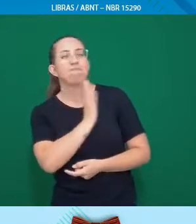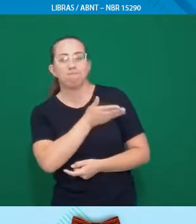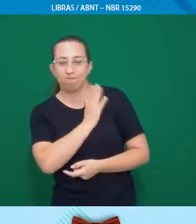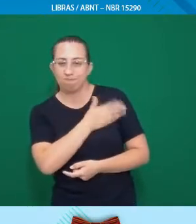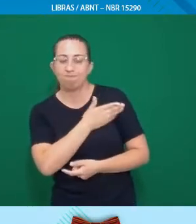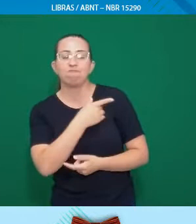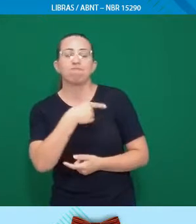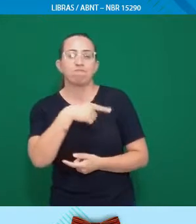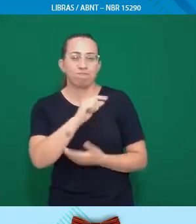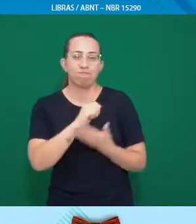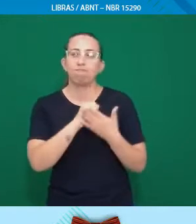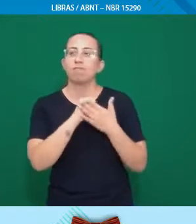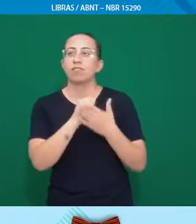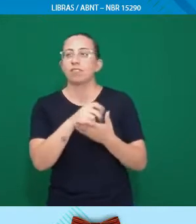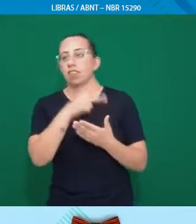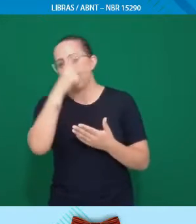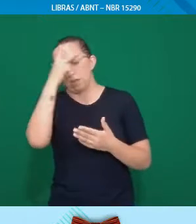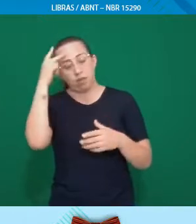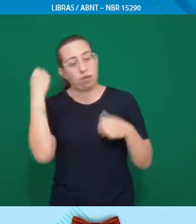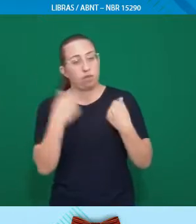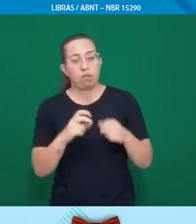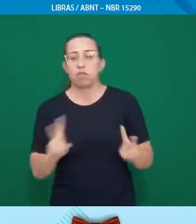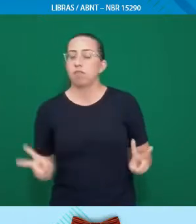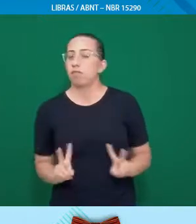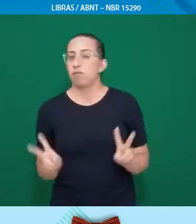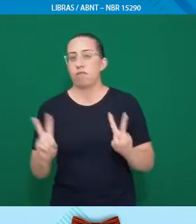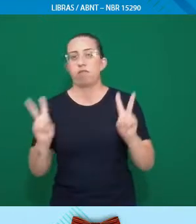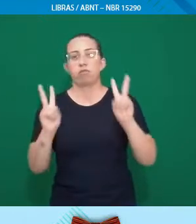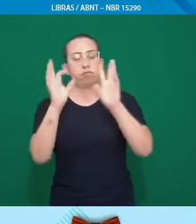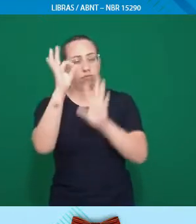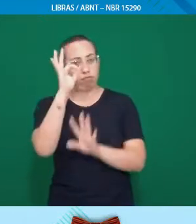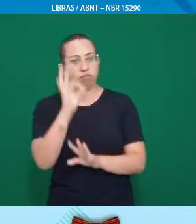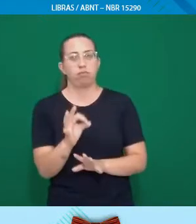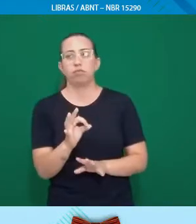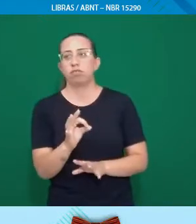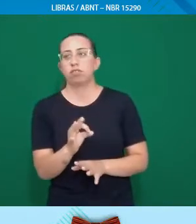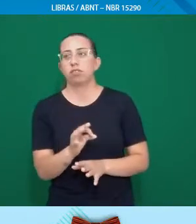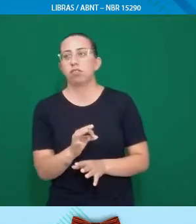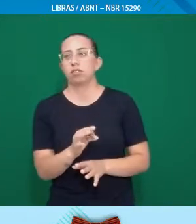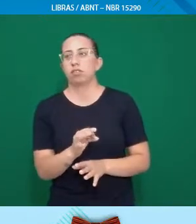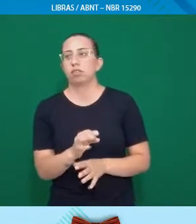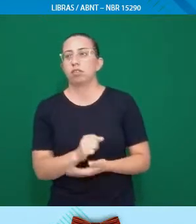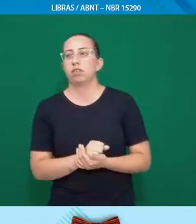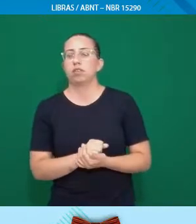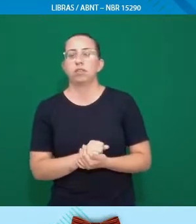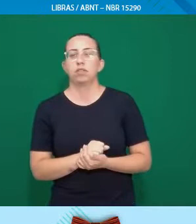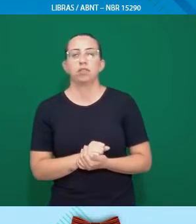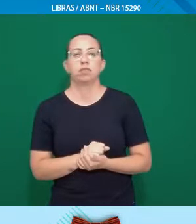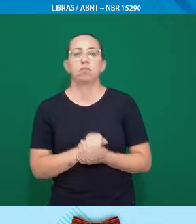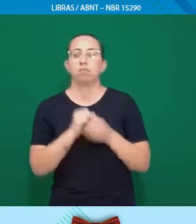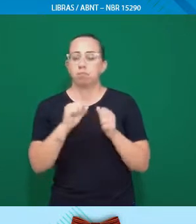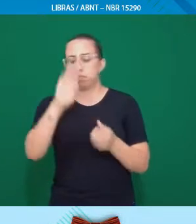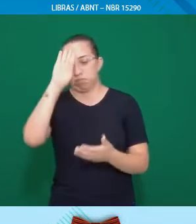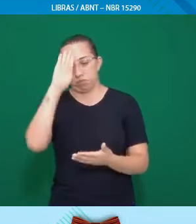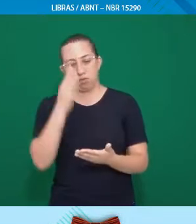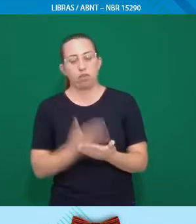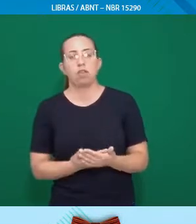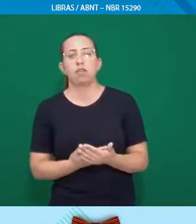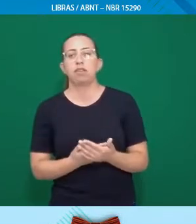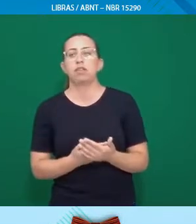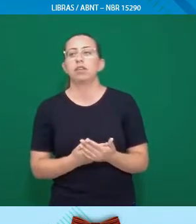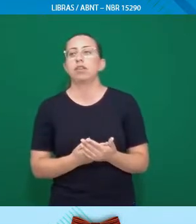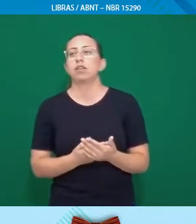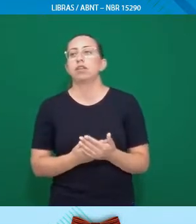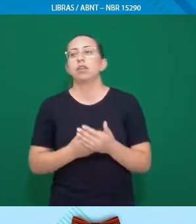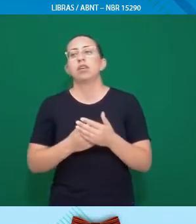essas pessoas deve ser valorizada assim com certeza isso aí pode ter certeza que